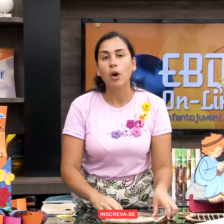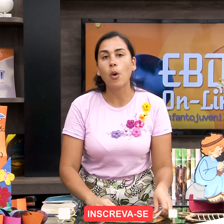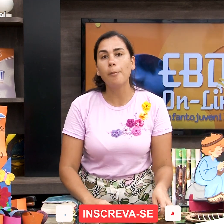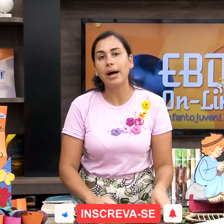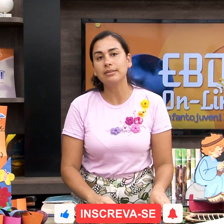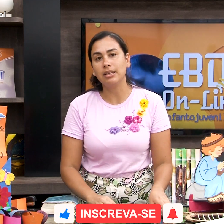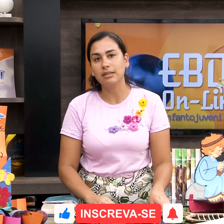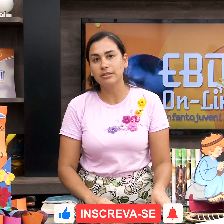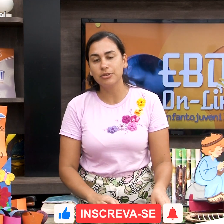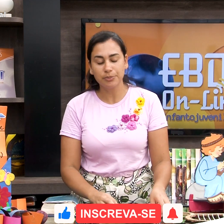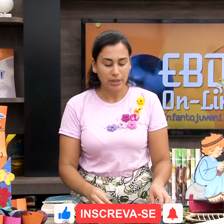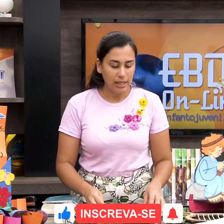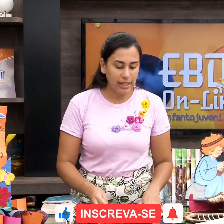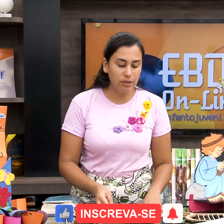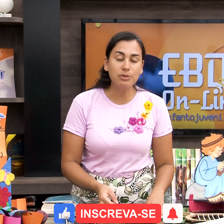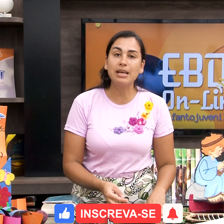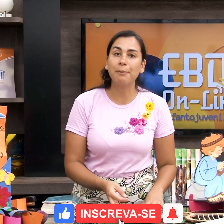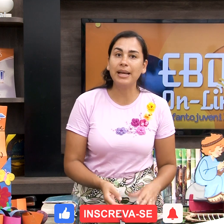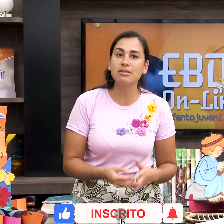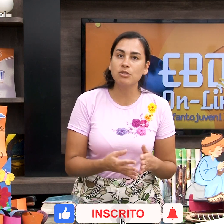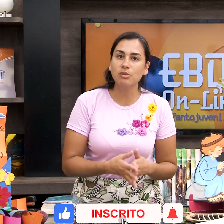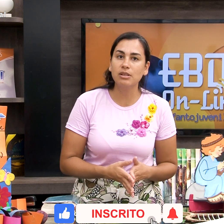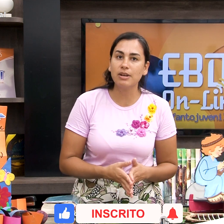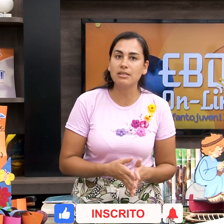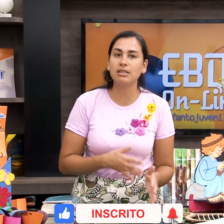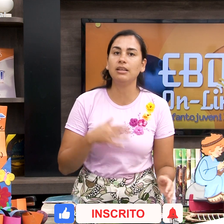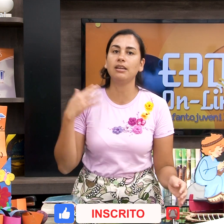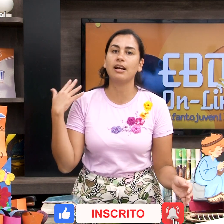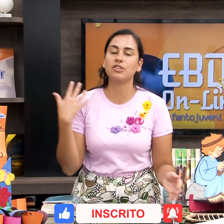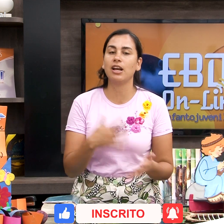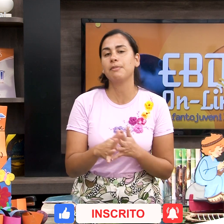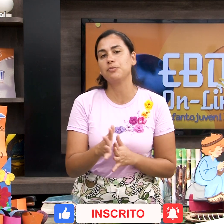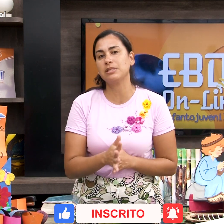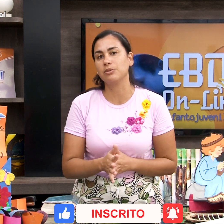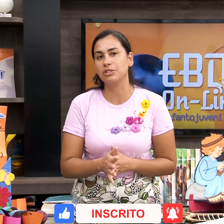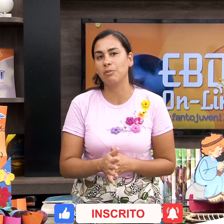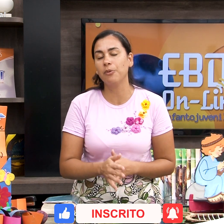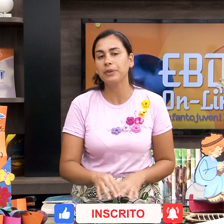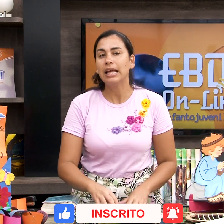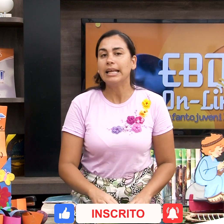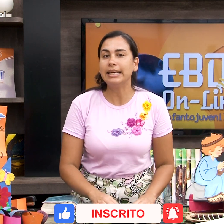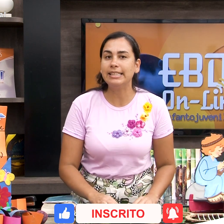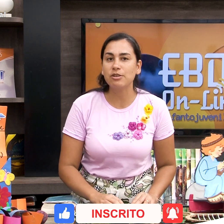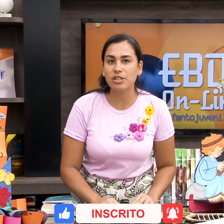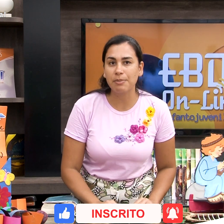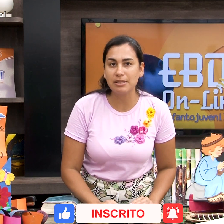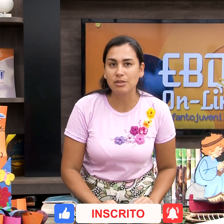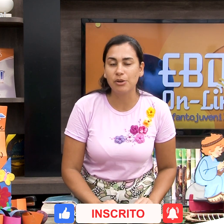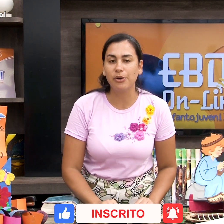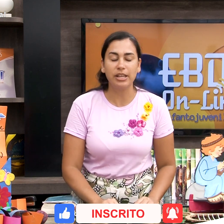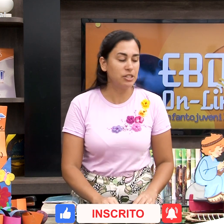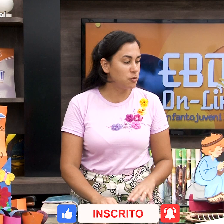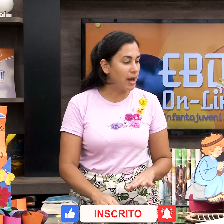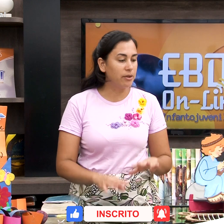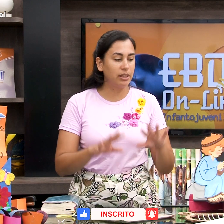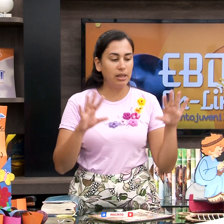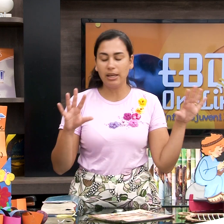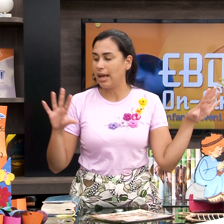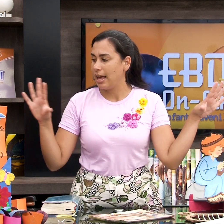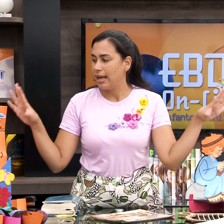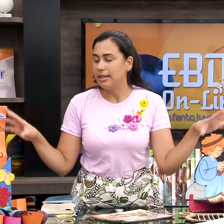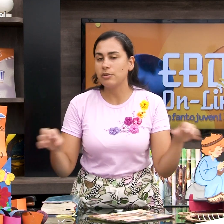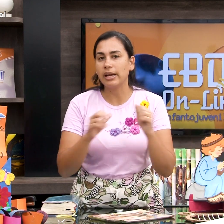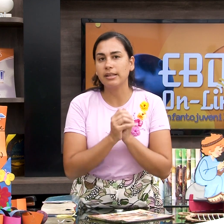vídeo, compartilhando e nos abençoando assim a chegar em mais pessoas, tá bom? Que Deus te abençoe e espero